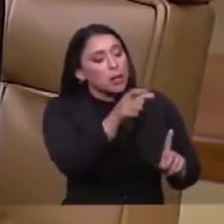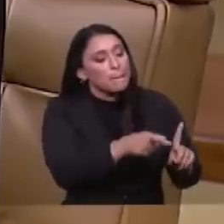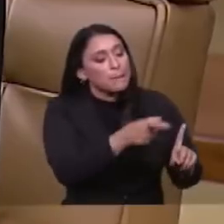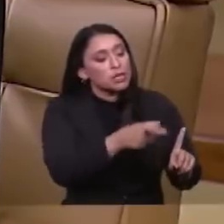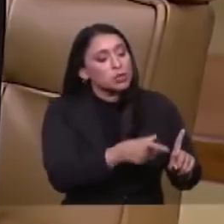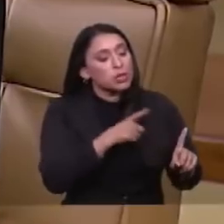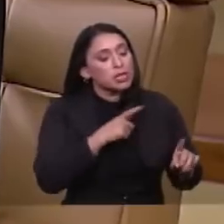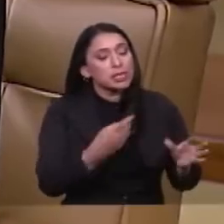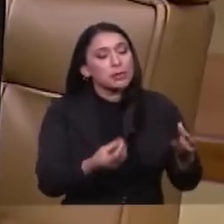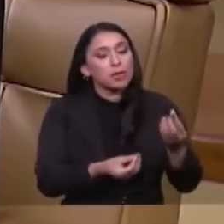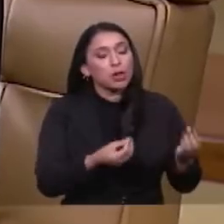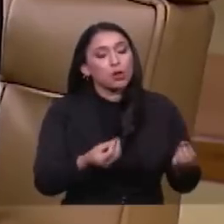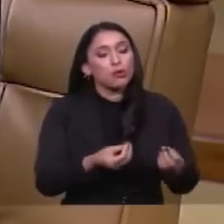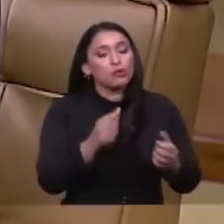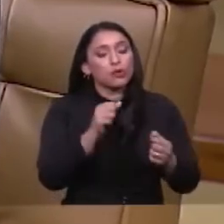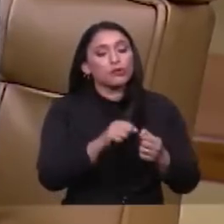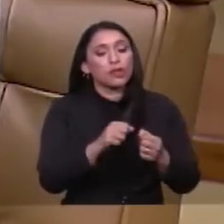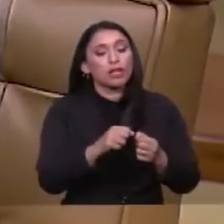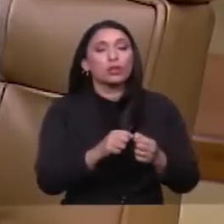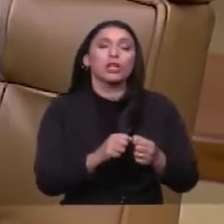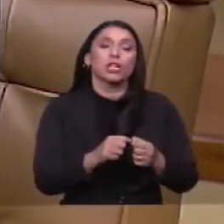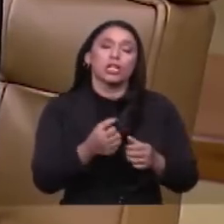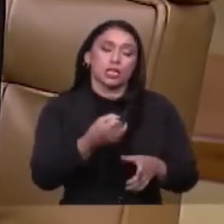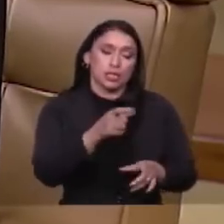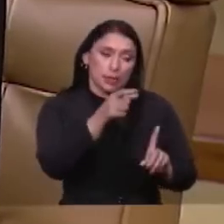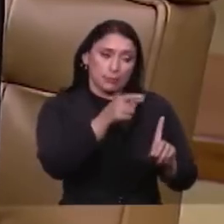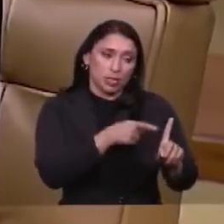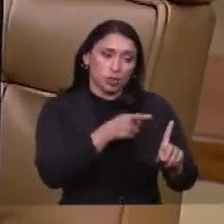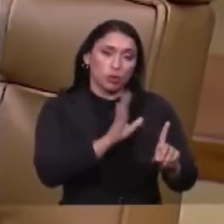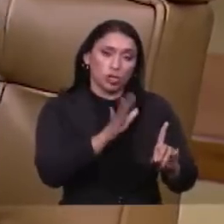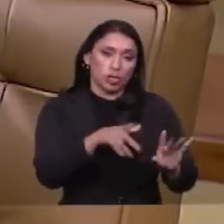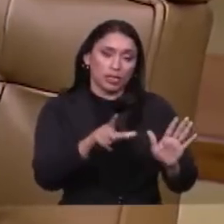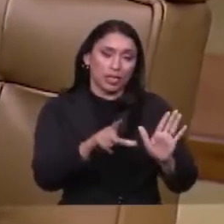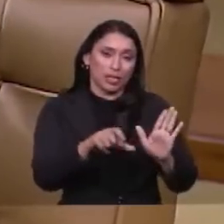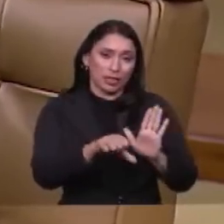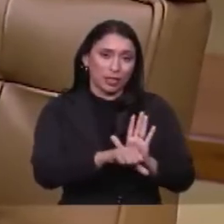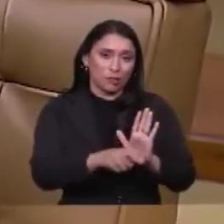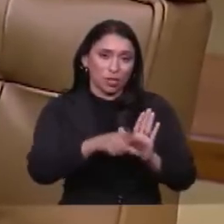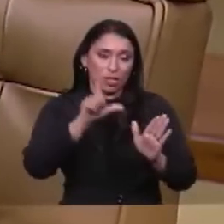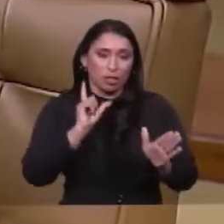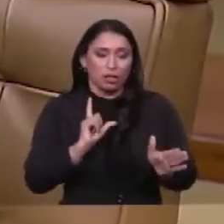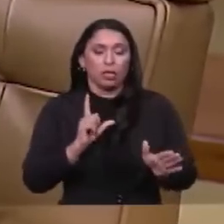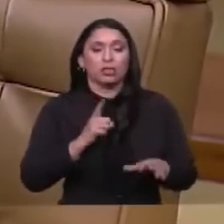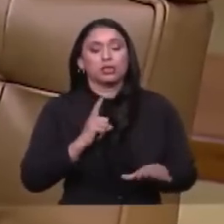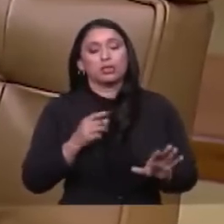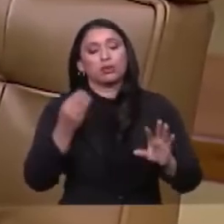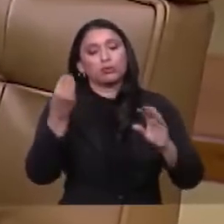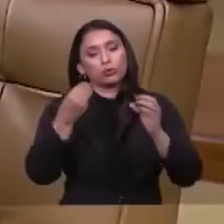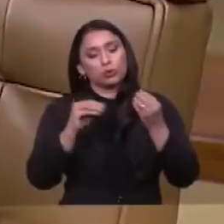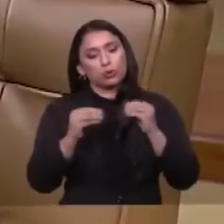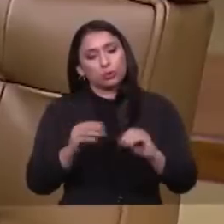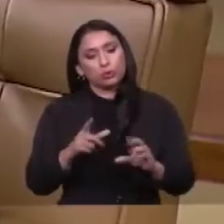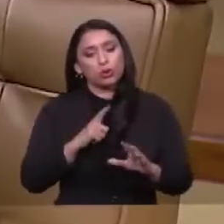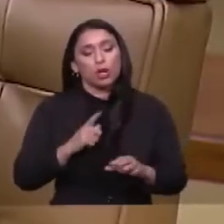bem como à conduta e aos antecedentes do agente. Assim, diante do exposto,